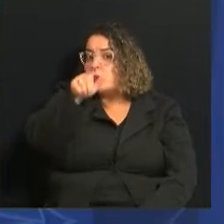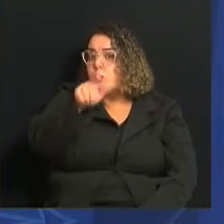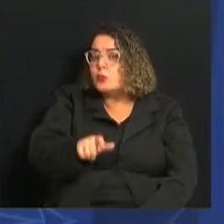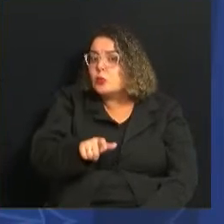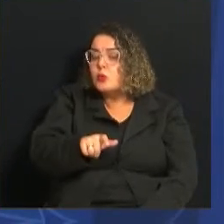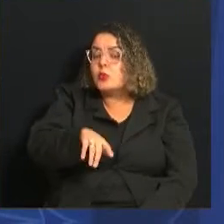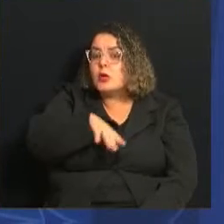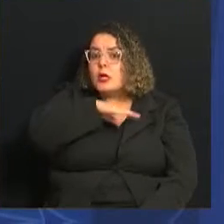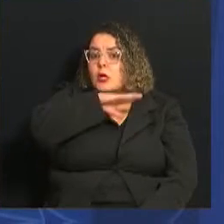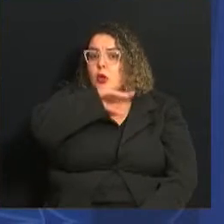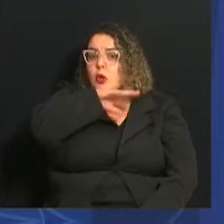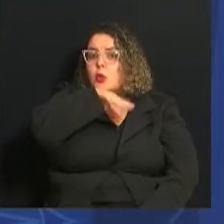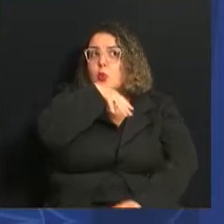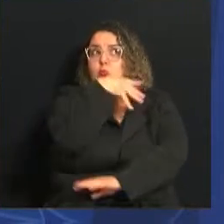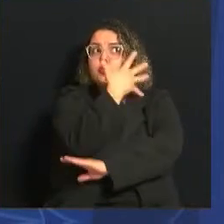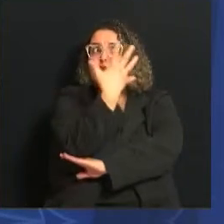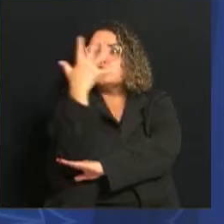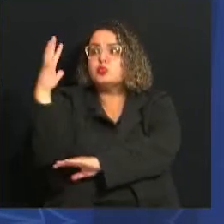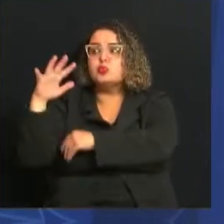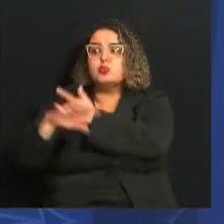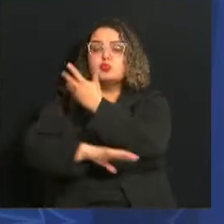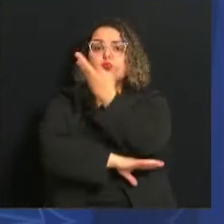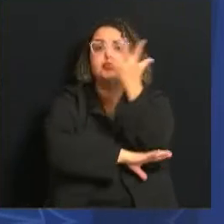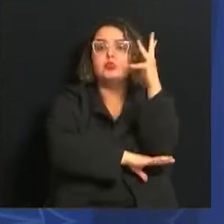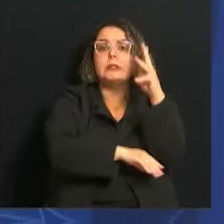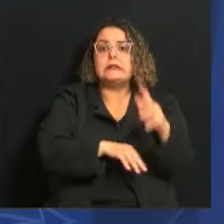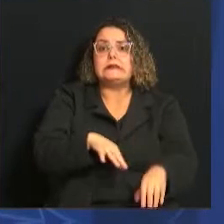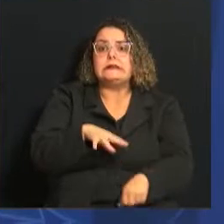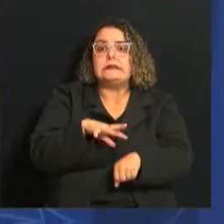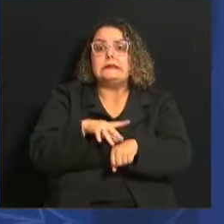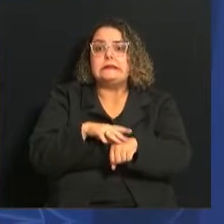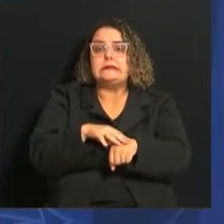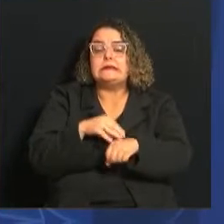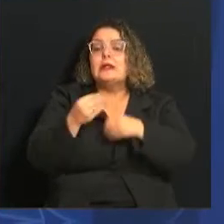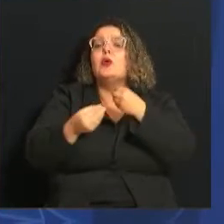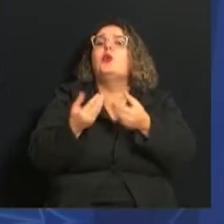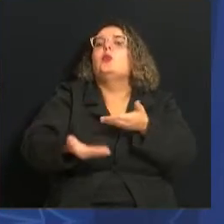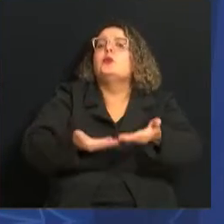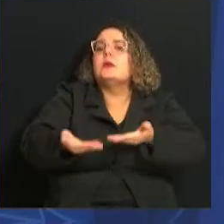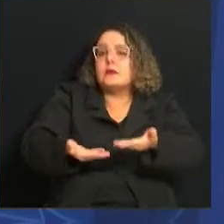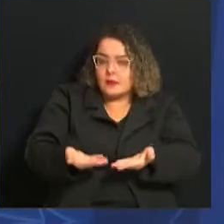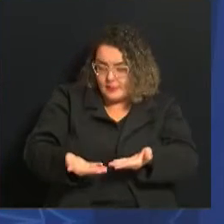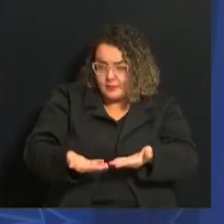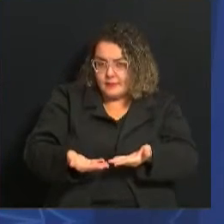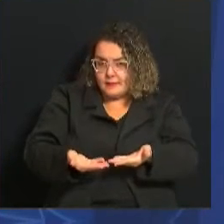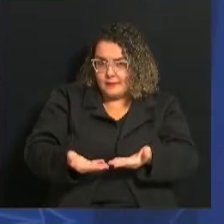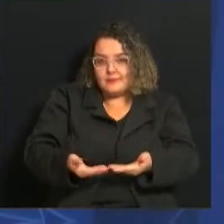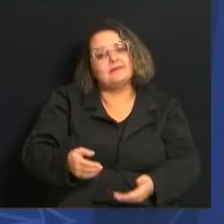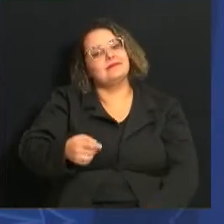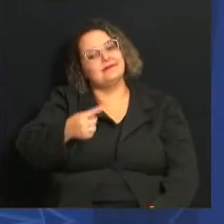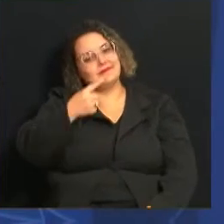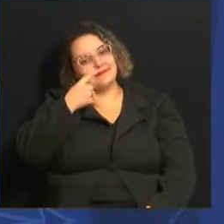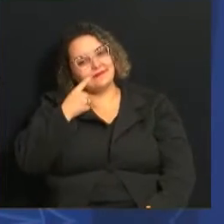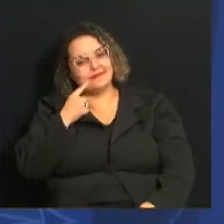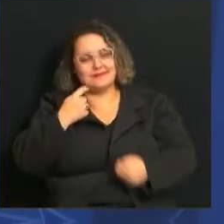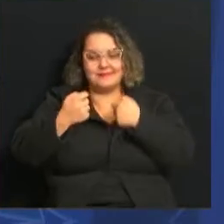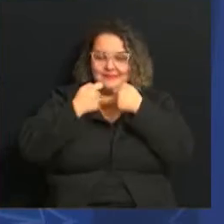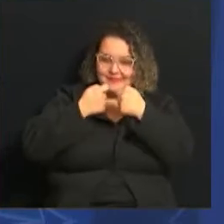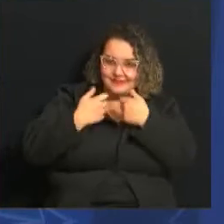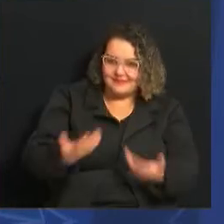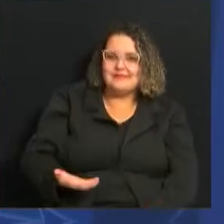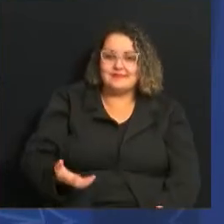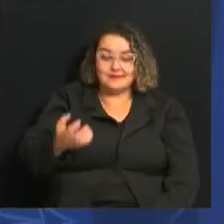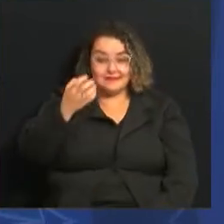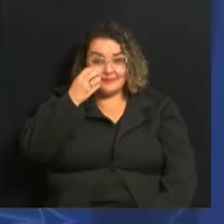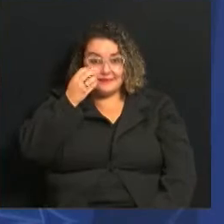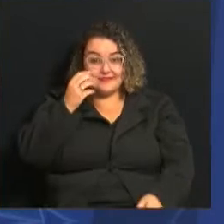animal silvestre e ele fica doente? Como tratar? Bom, a repórter Viviane Novaes e o